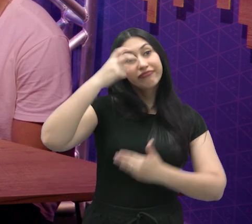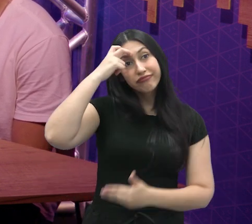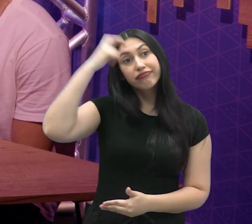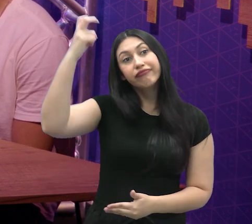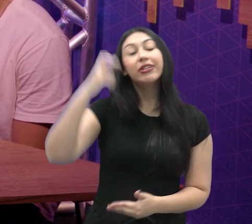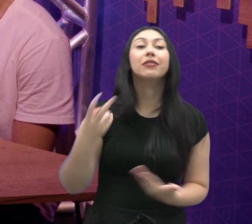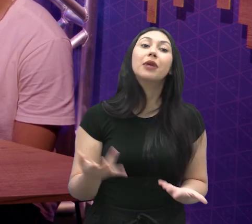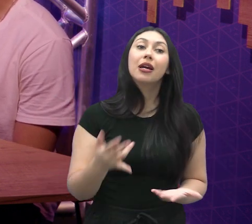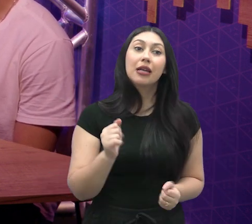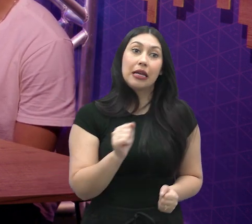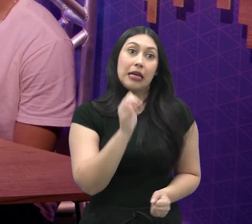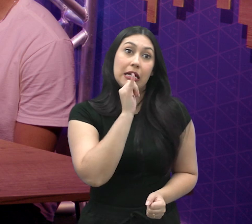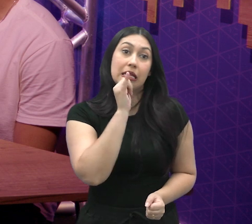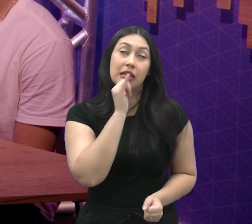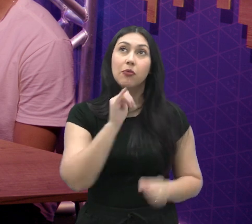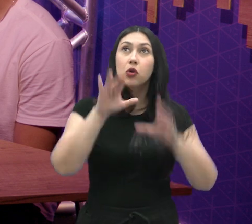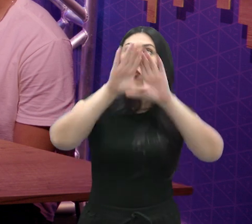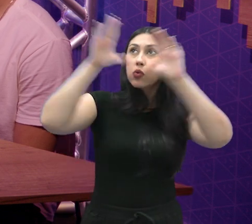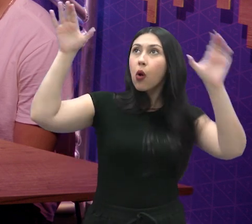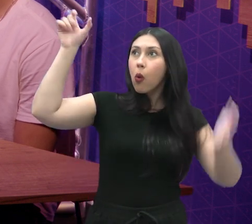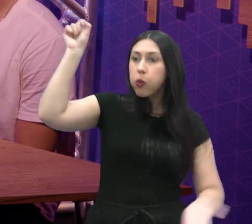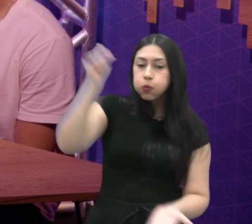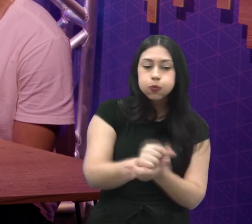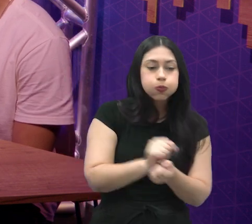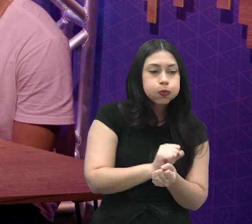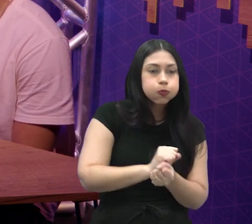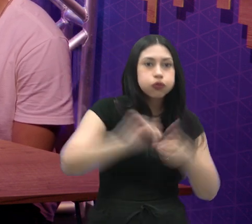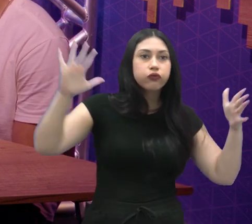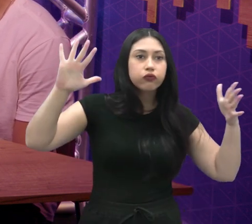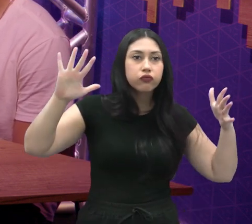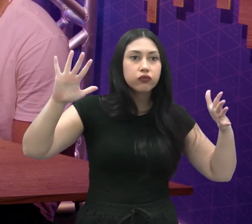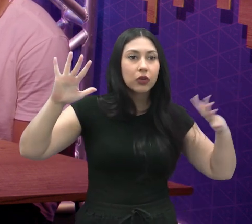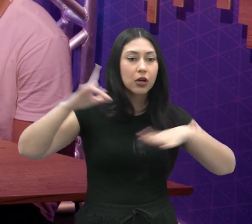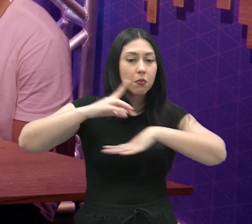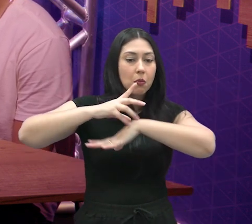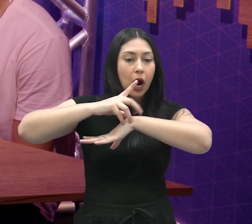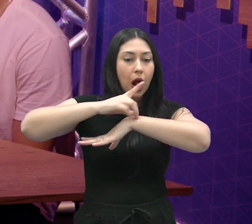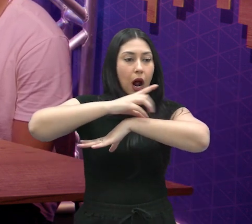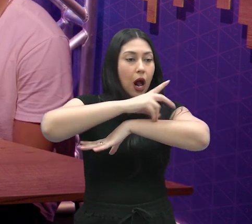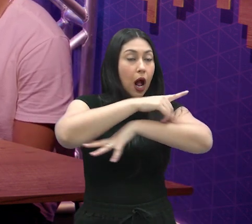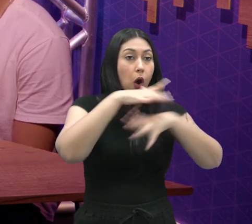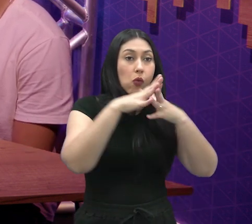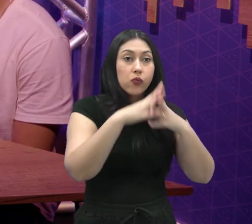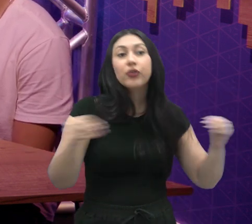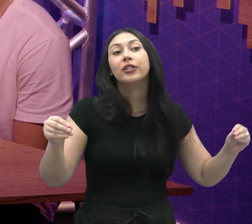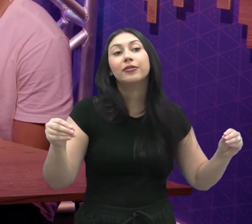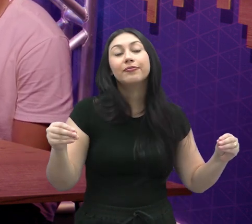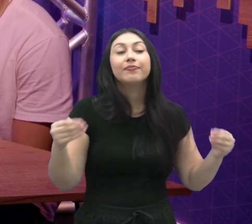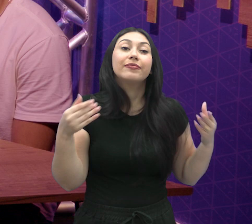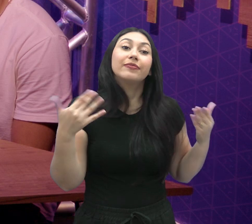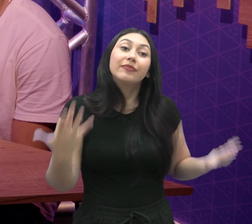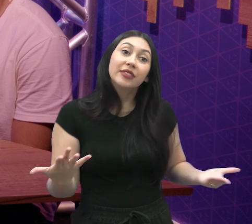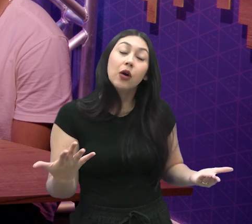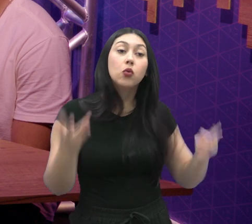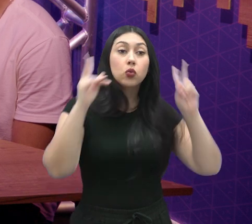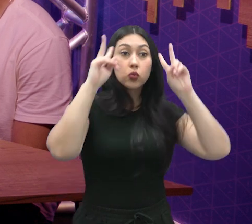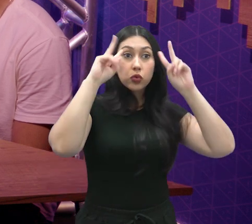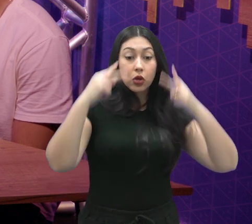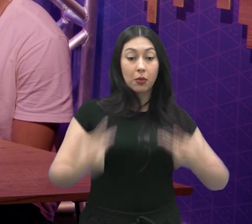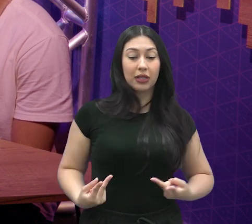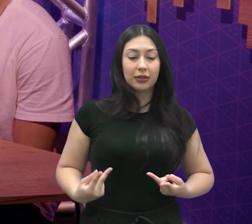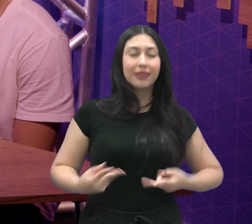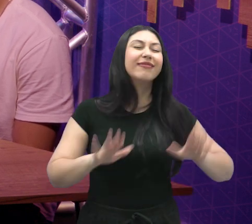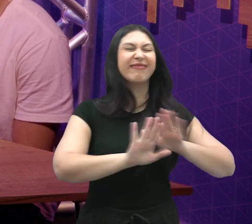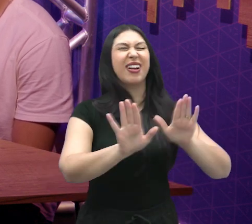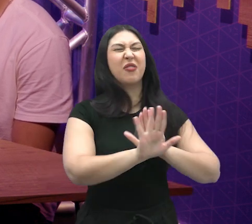uma delas foi, por exemplo, o meteoro que caiu aqui e acabou com os dinossauros. Porque a partir do momento que os seres humanos, eles tinham